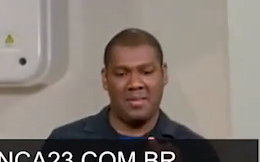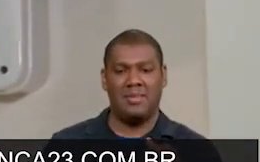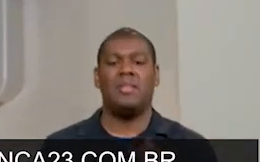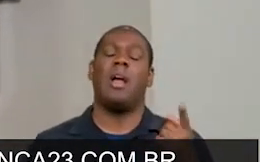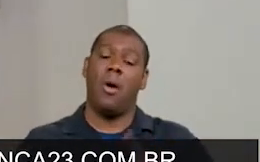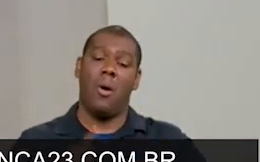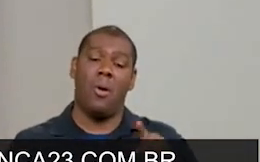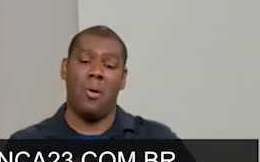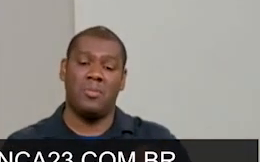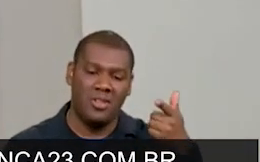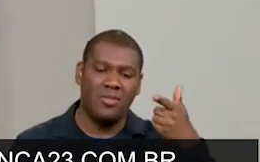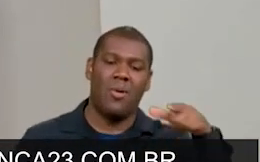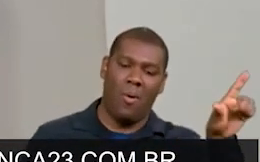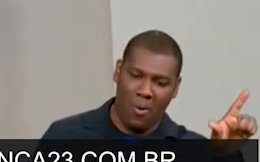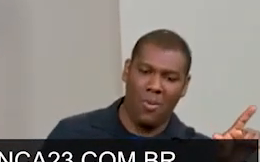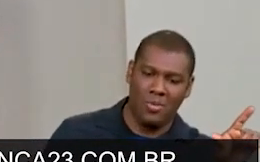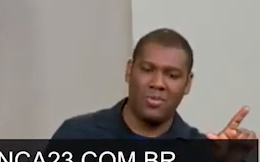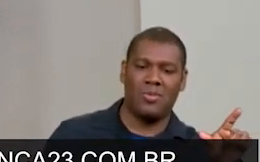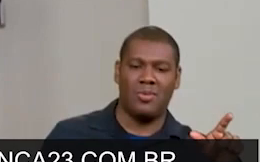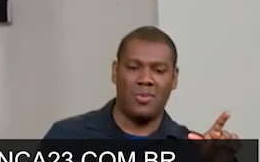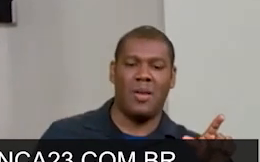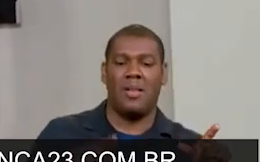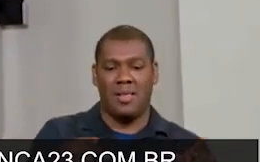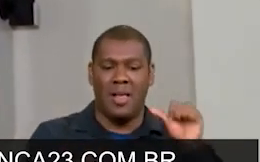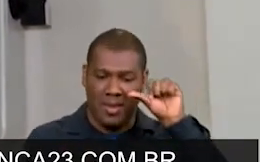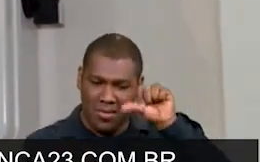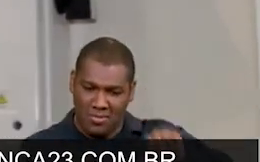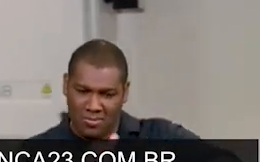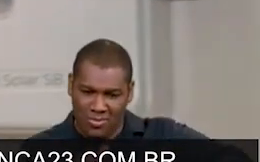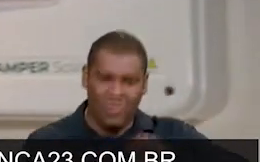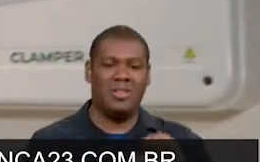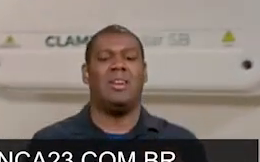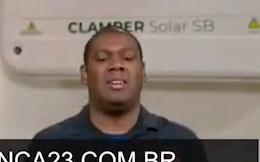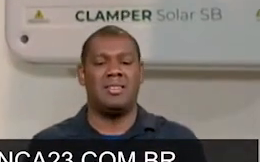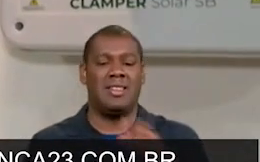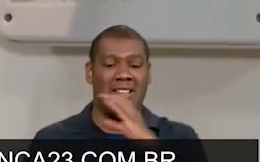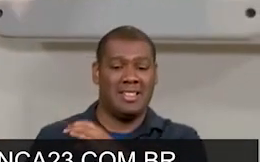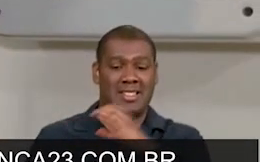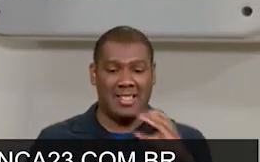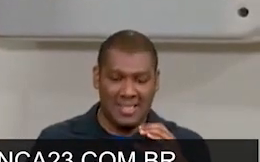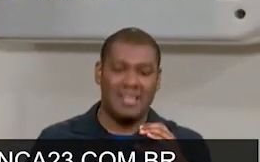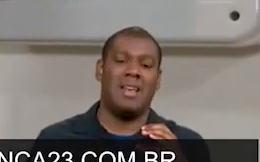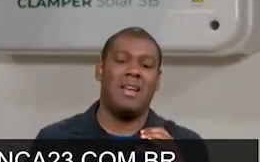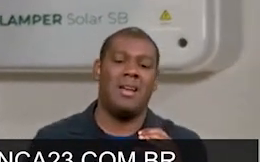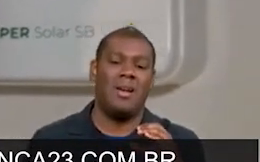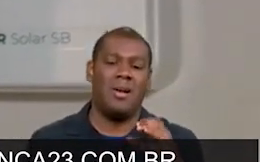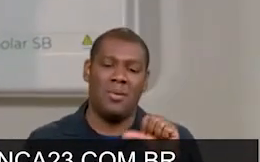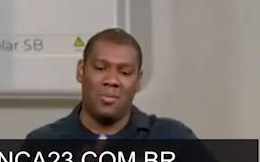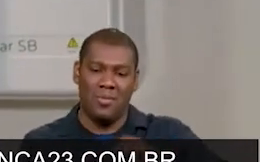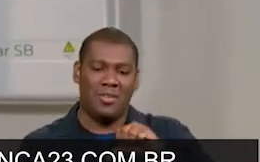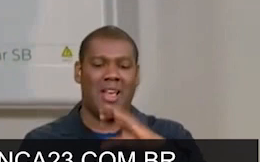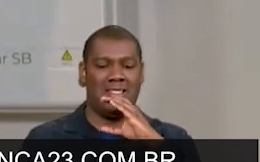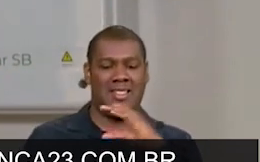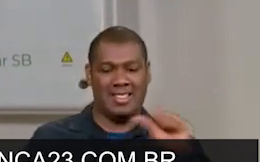E aí daí vem o inversor fotovoltaico, que ele faz a conversão da energia CC, né, da corrente CC, em energia